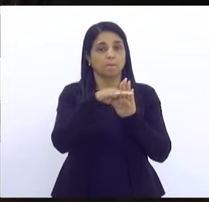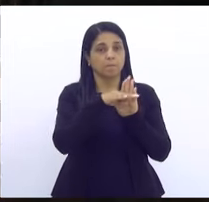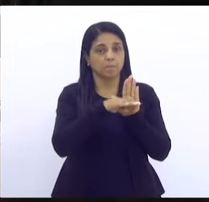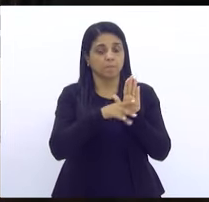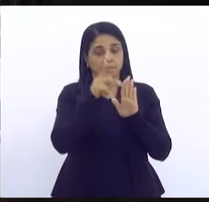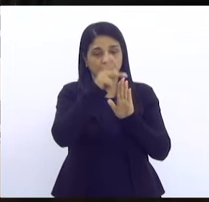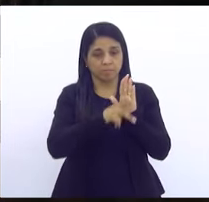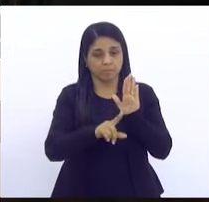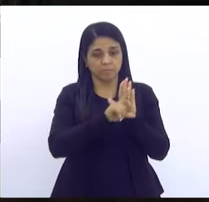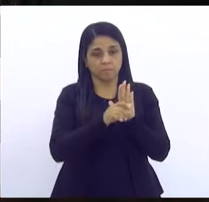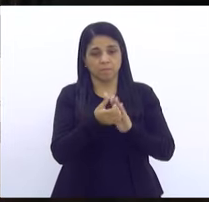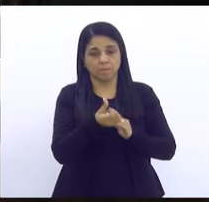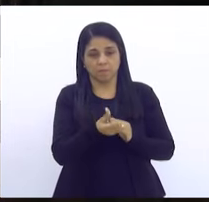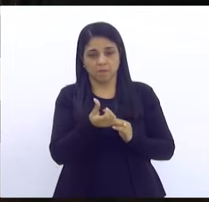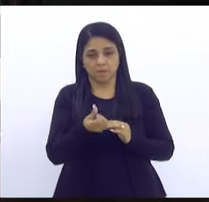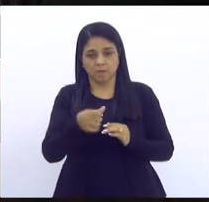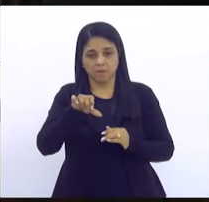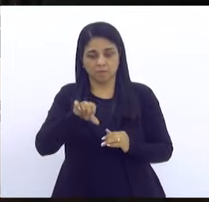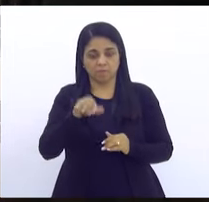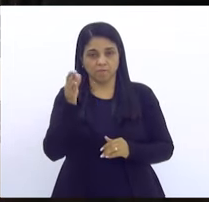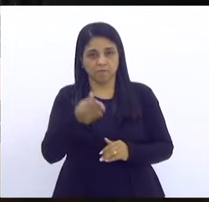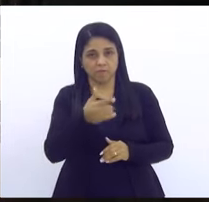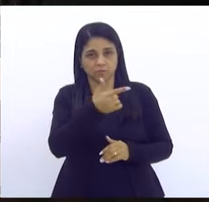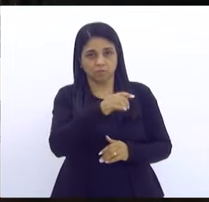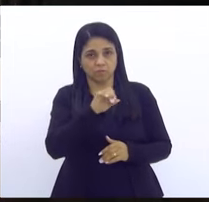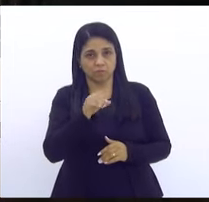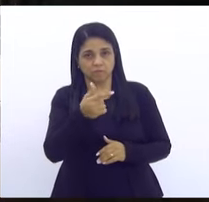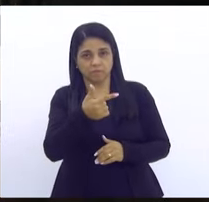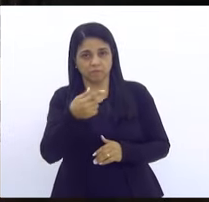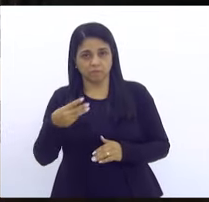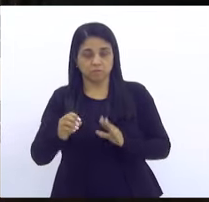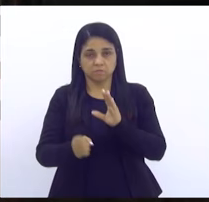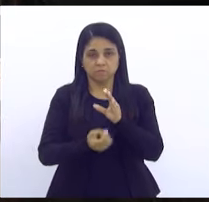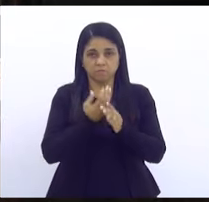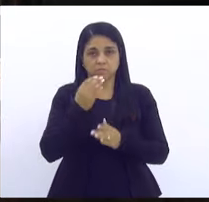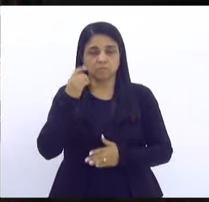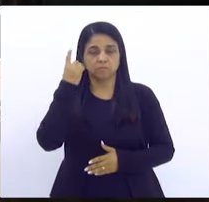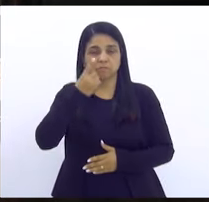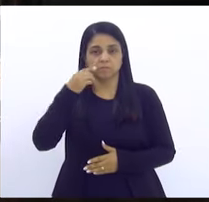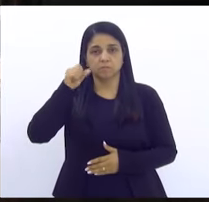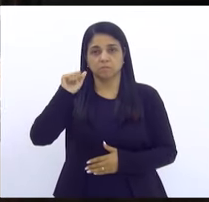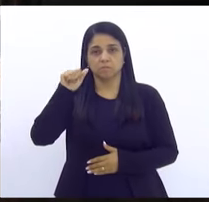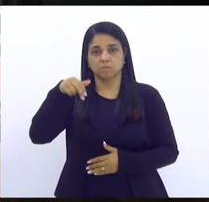projeto 669-A de 23, de autoria do deputado Anderson Moraes.